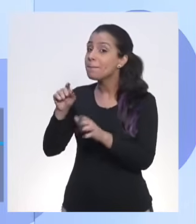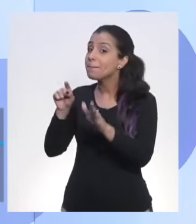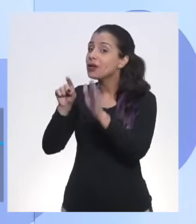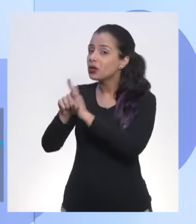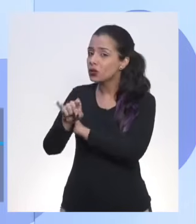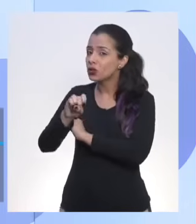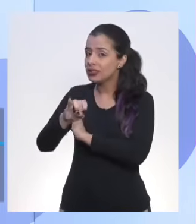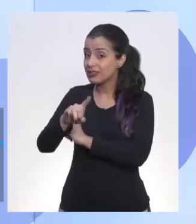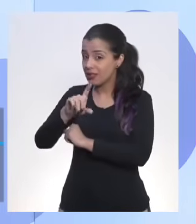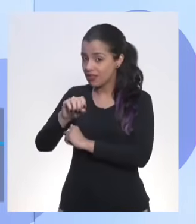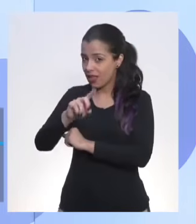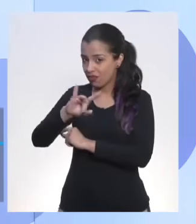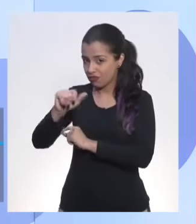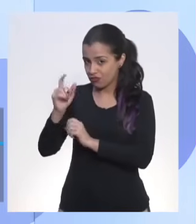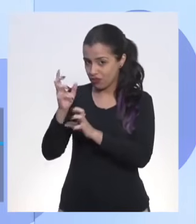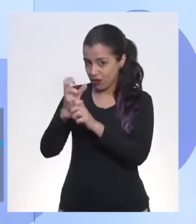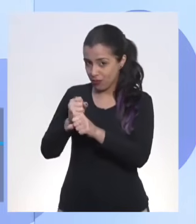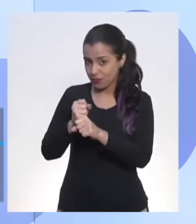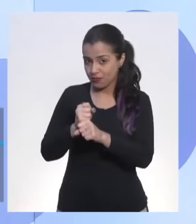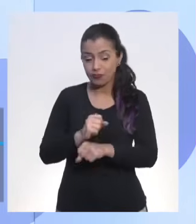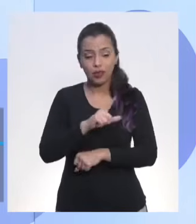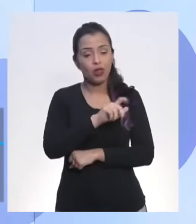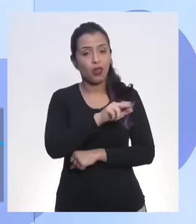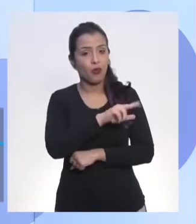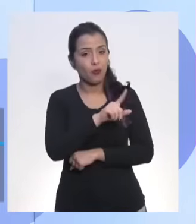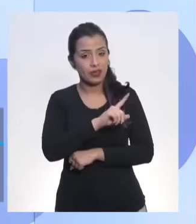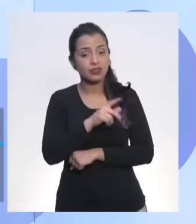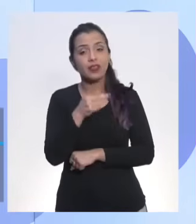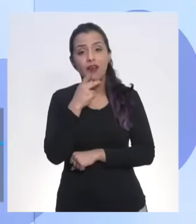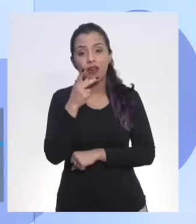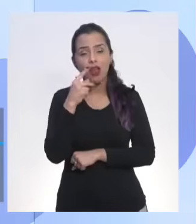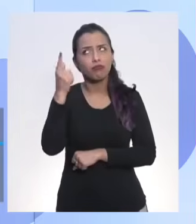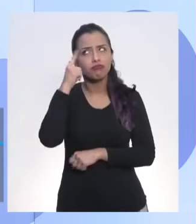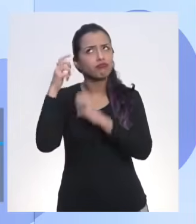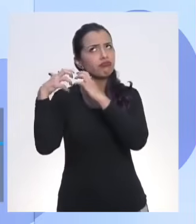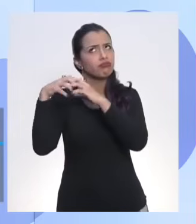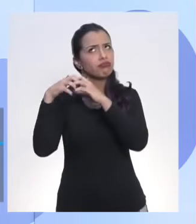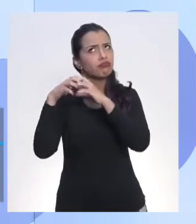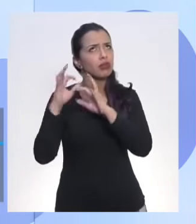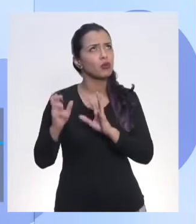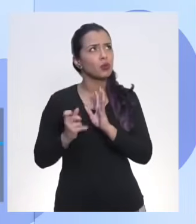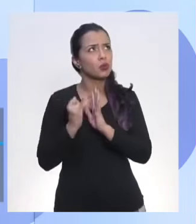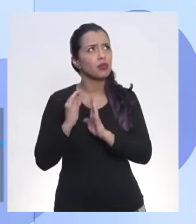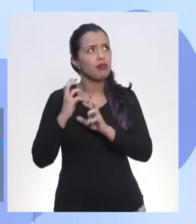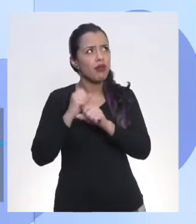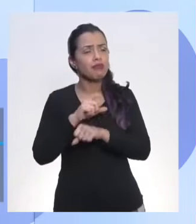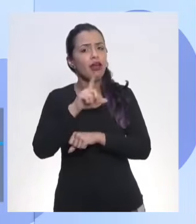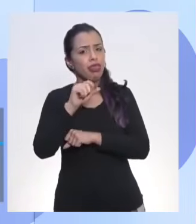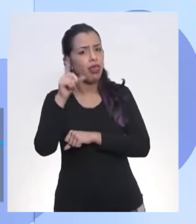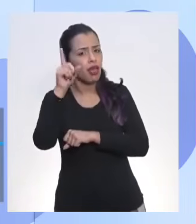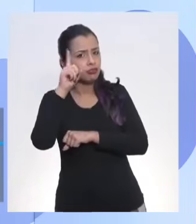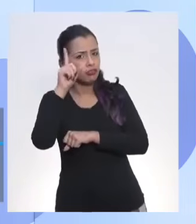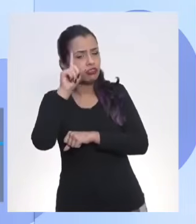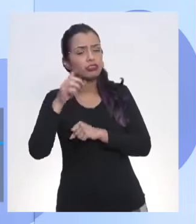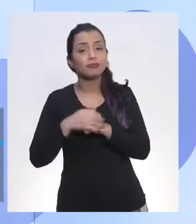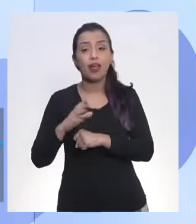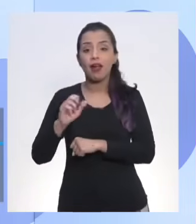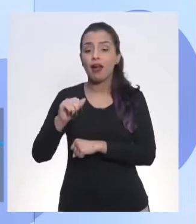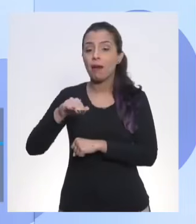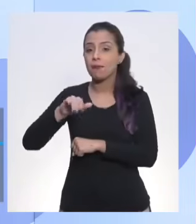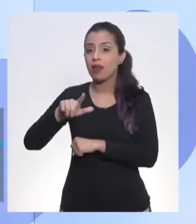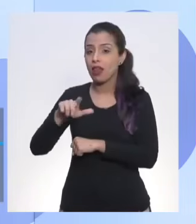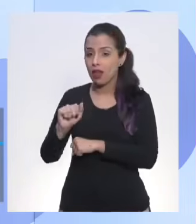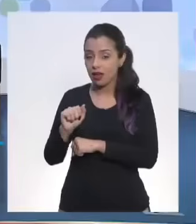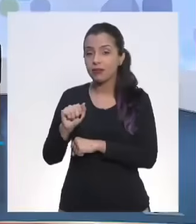O Luiz Otávio, ele disse, pelos meus cálculos, 10 dies. A Camila, aí eu